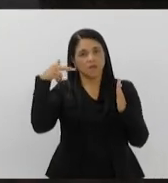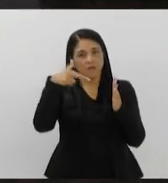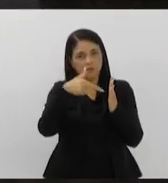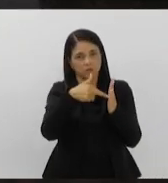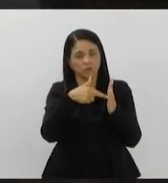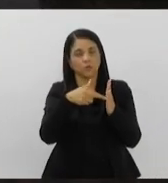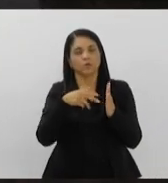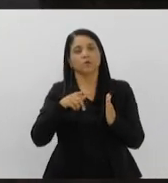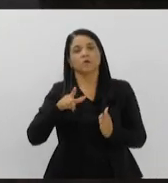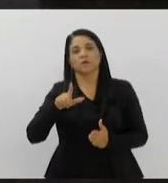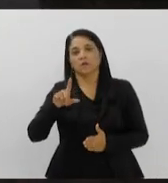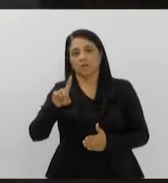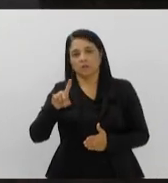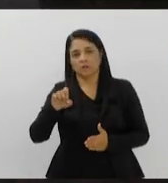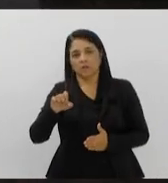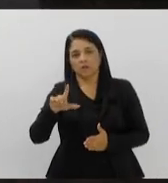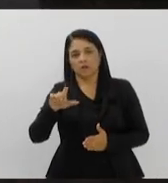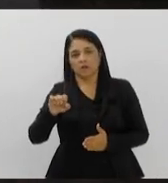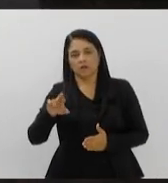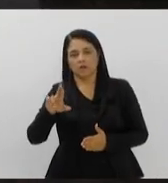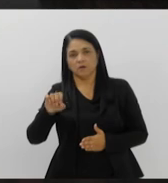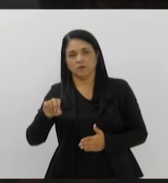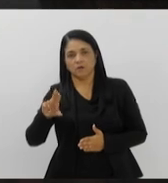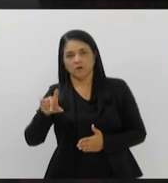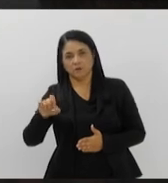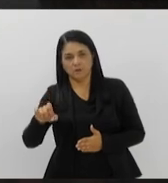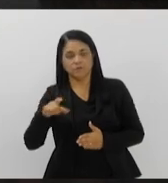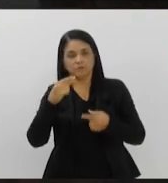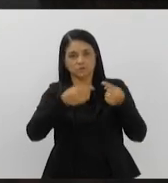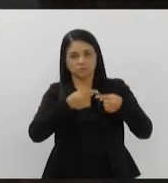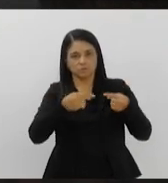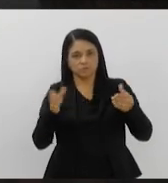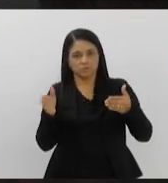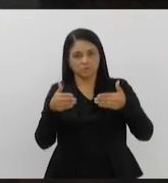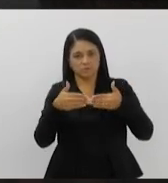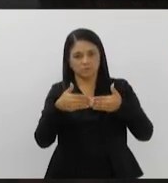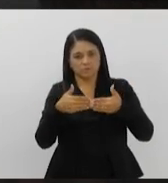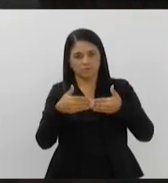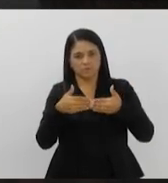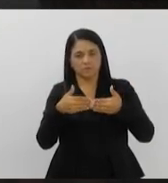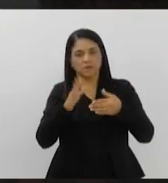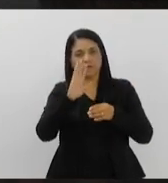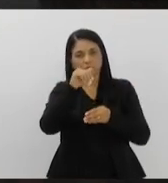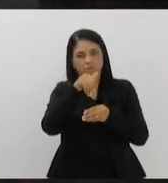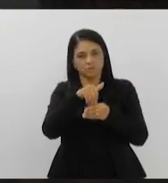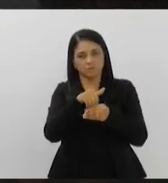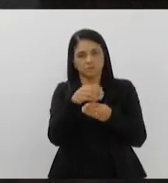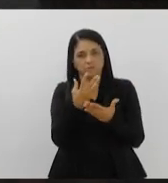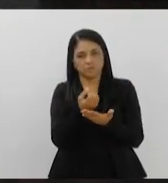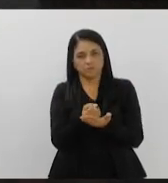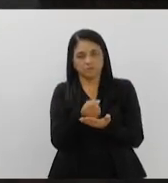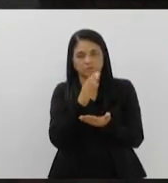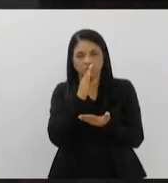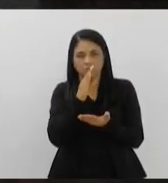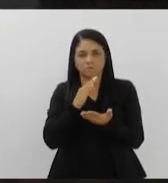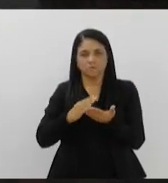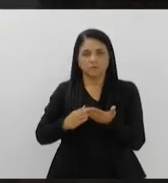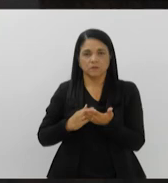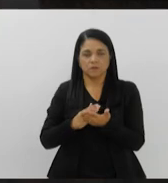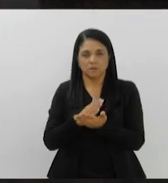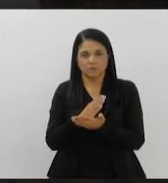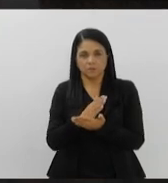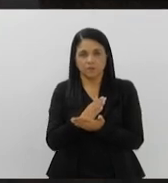Guilherme Delaroli. Em discussão, não havendo quem queira discutir, encerrada a discussão. Em votação, os senhores que aprovam permaneçam como